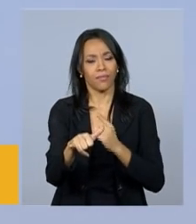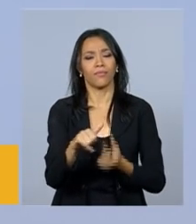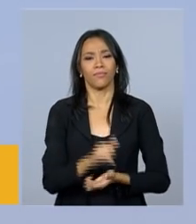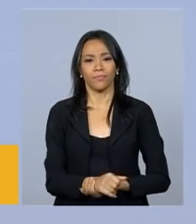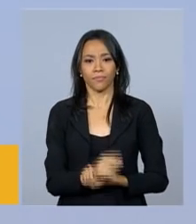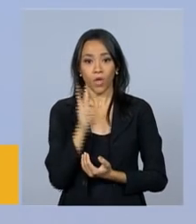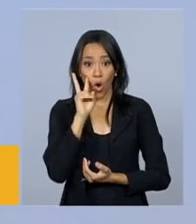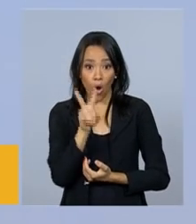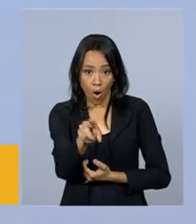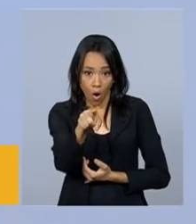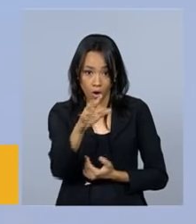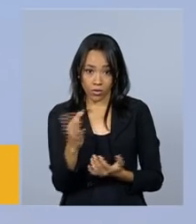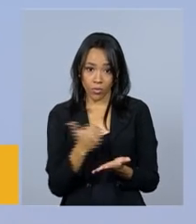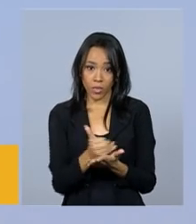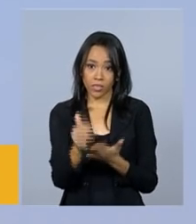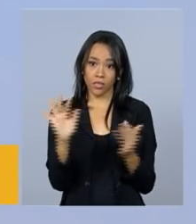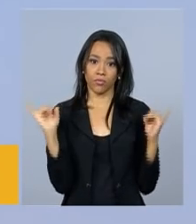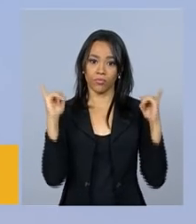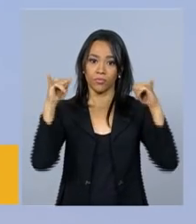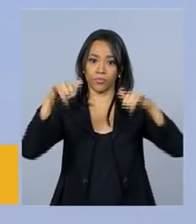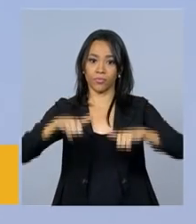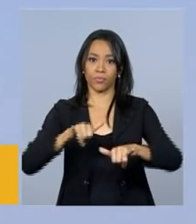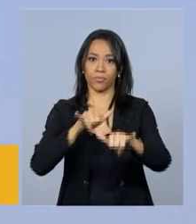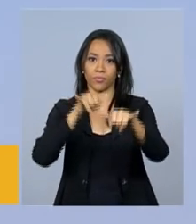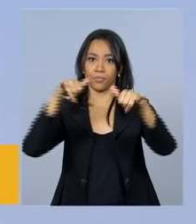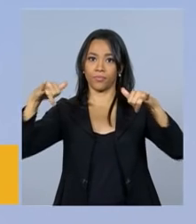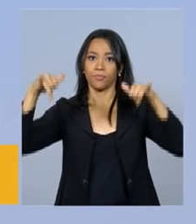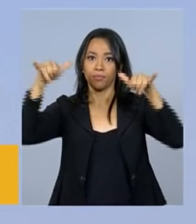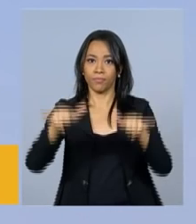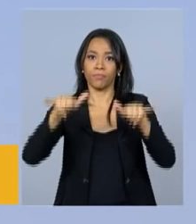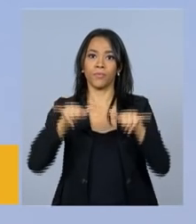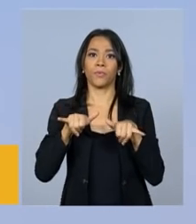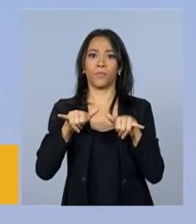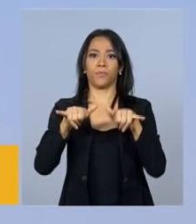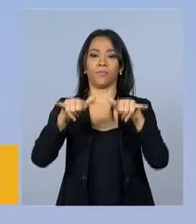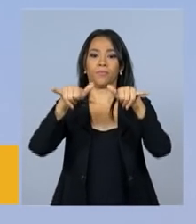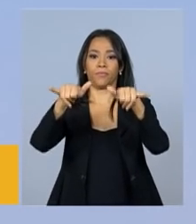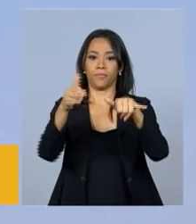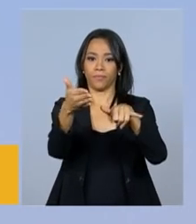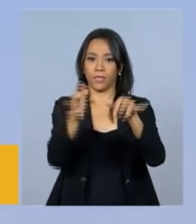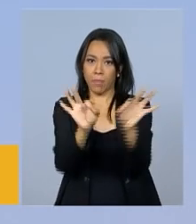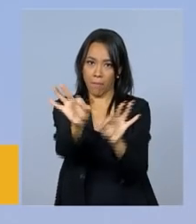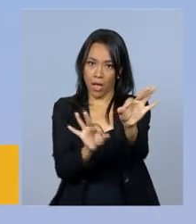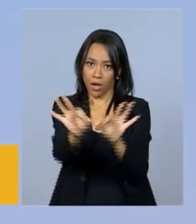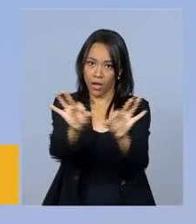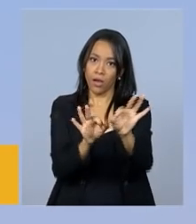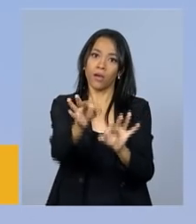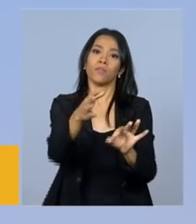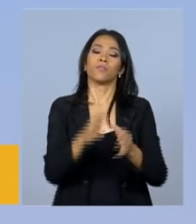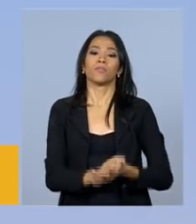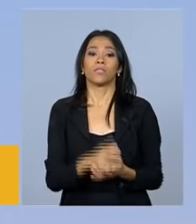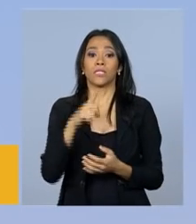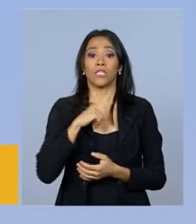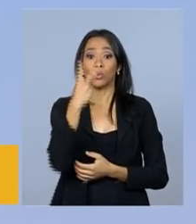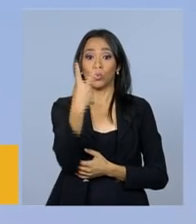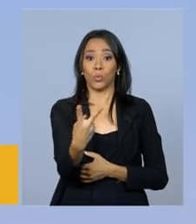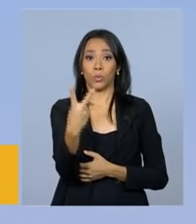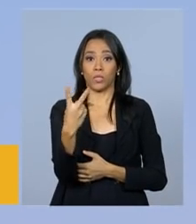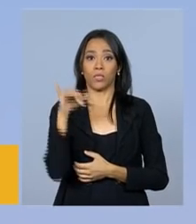Olha aí, começando então o nosso desfile. Isso é uma aeronave Brasília, que está acompanhada por duas